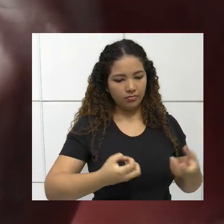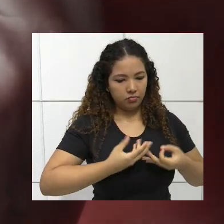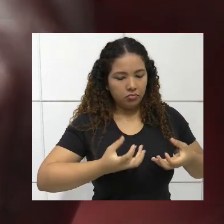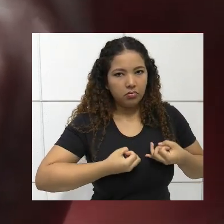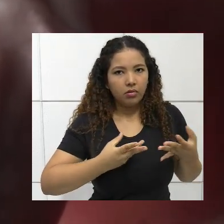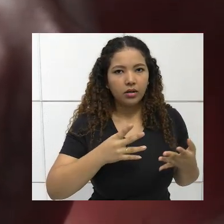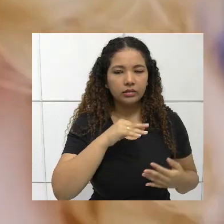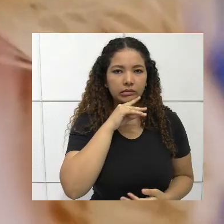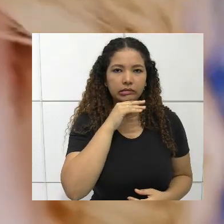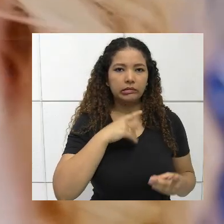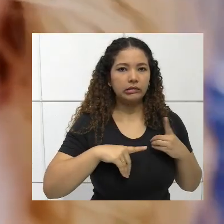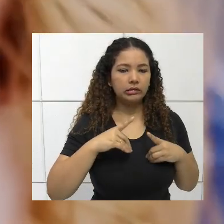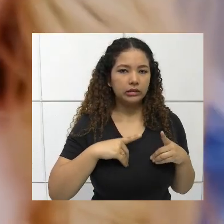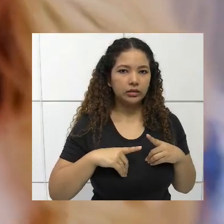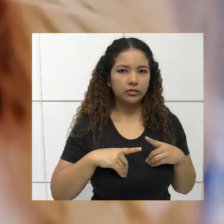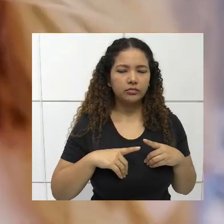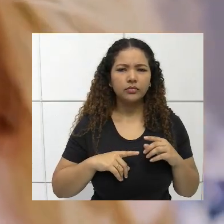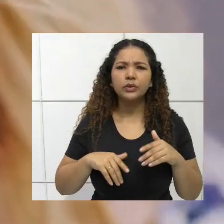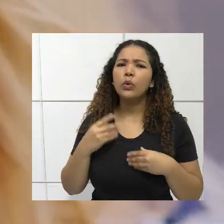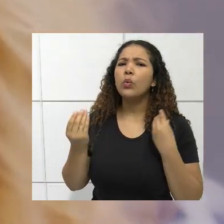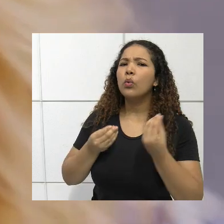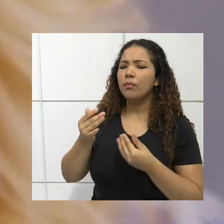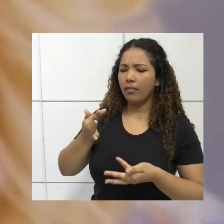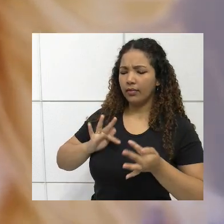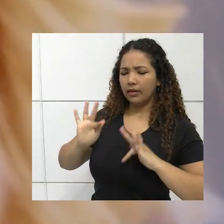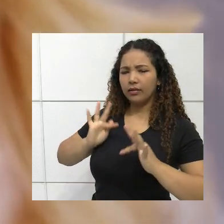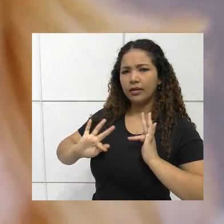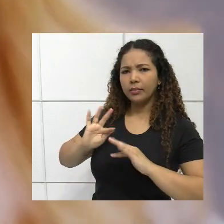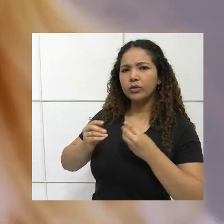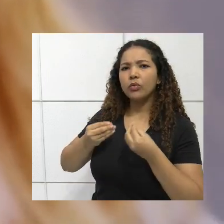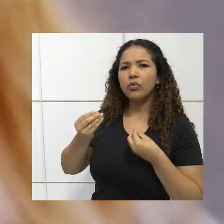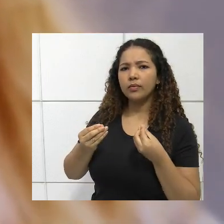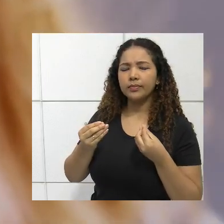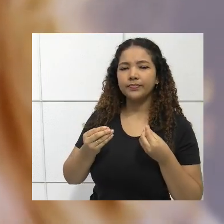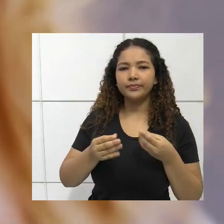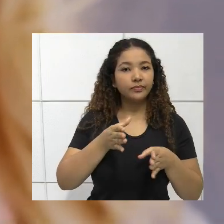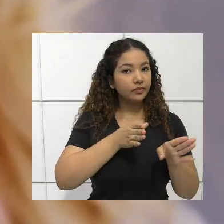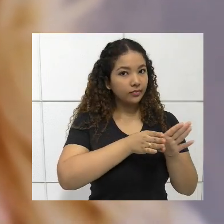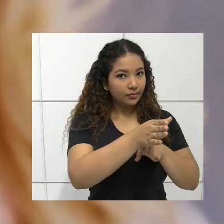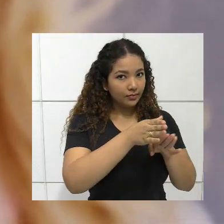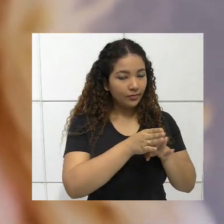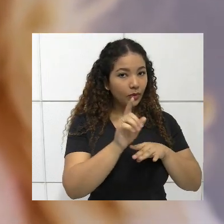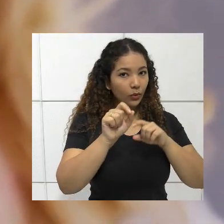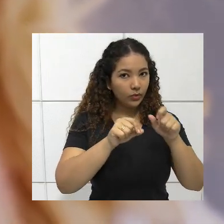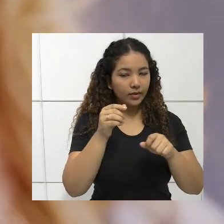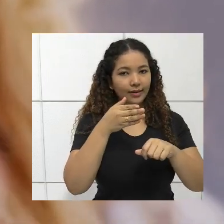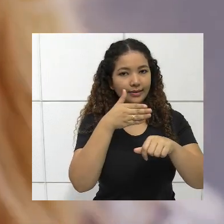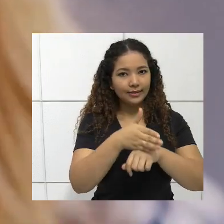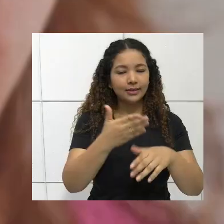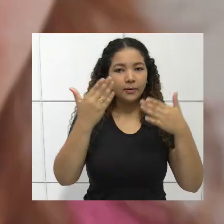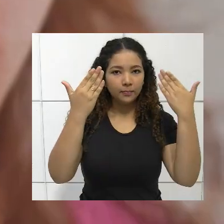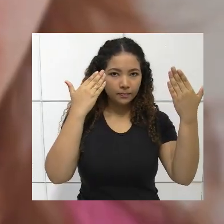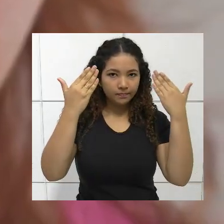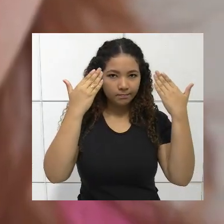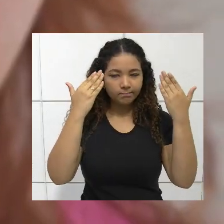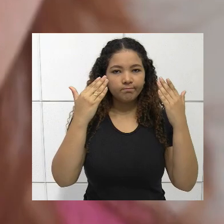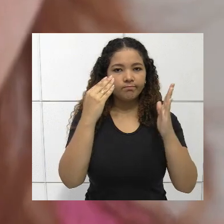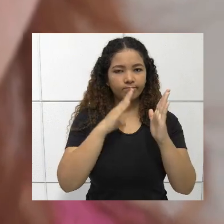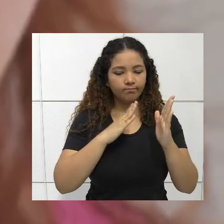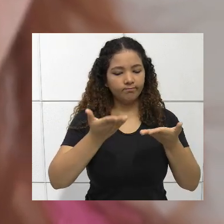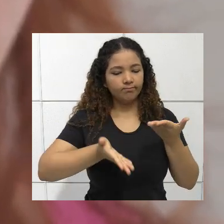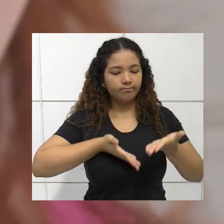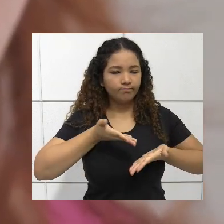é o tratamento recomendado? O que nós orientamos? Fazer o processo de psicoterapia, né, consistente,